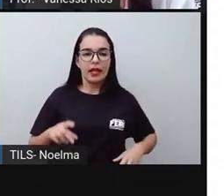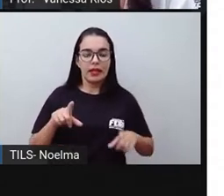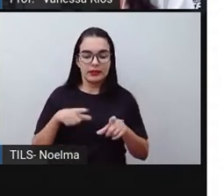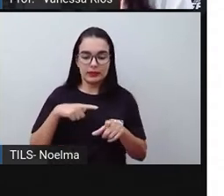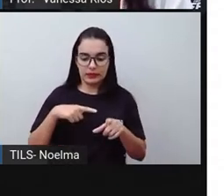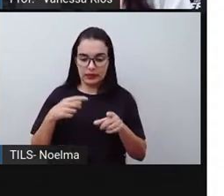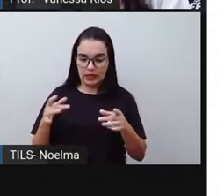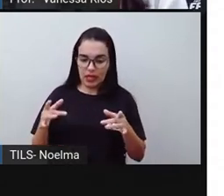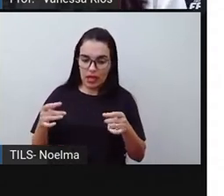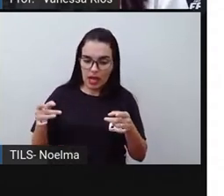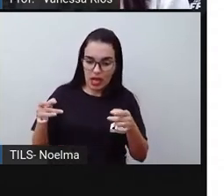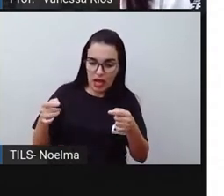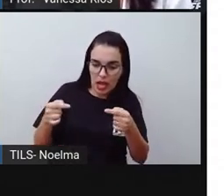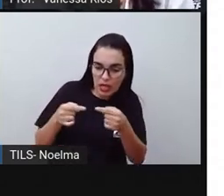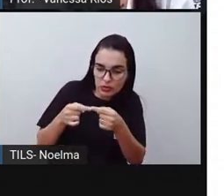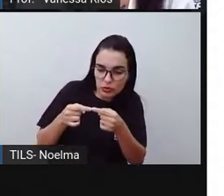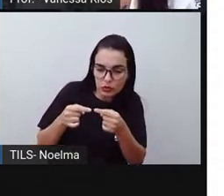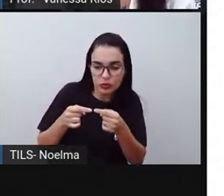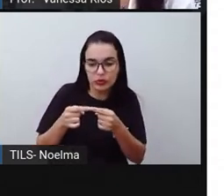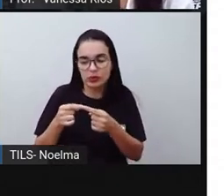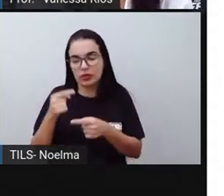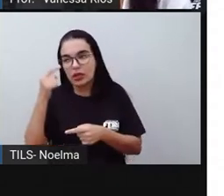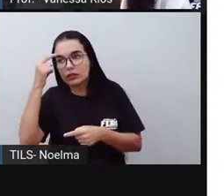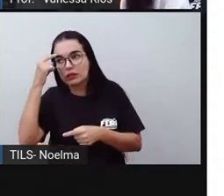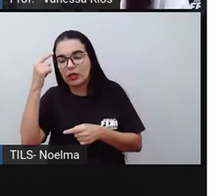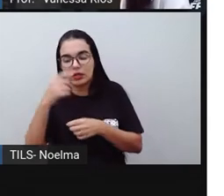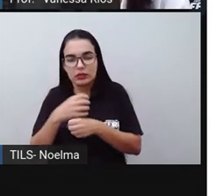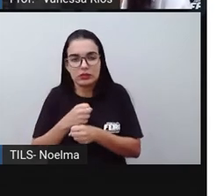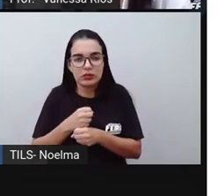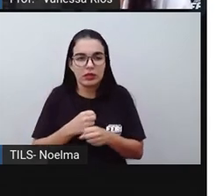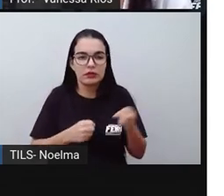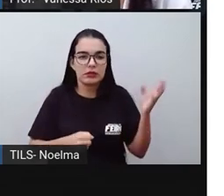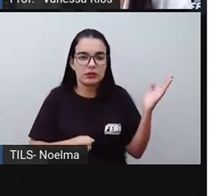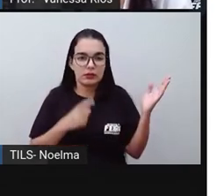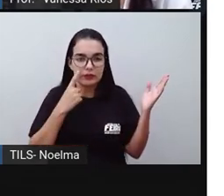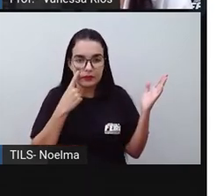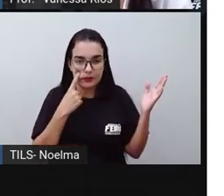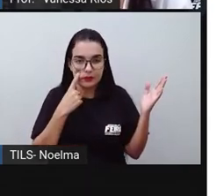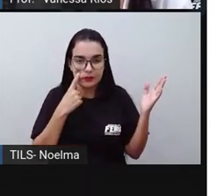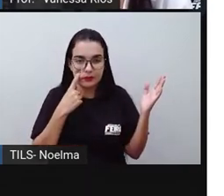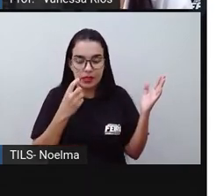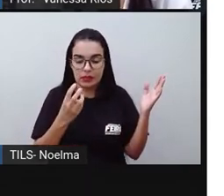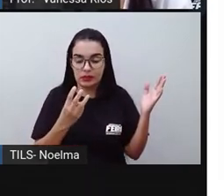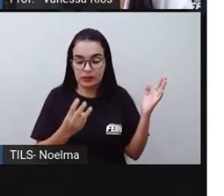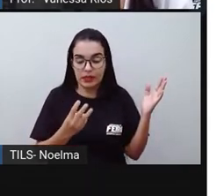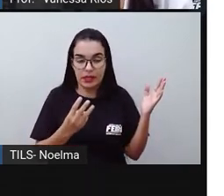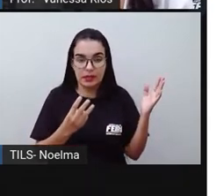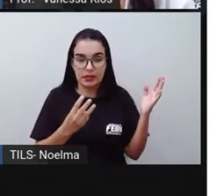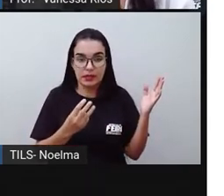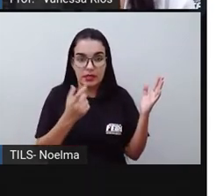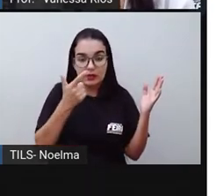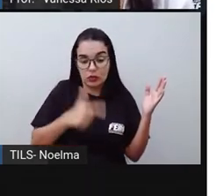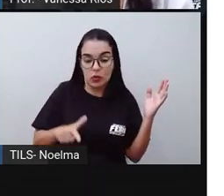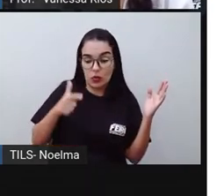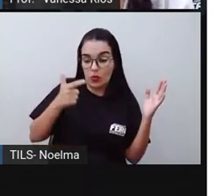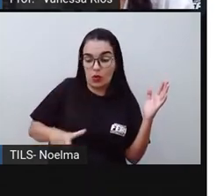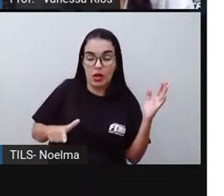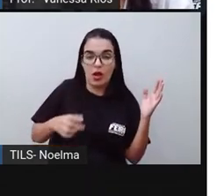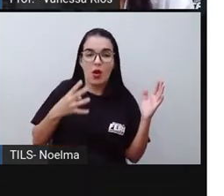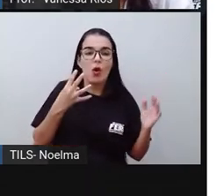adição? Pois é. Quando a gente observa aqui o número 3, nós percebemos que o número 3 foi